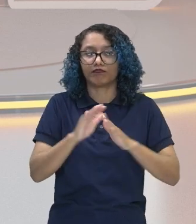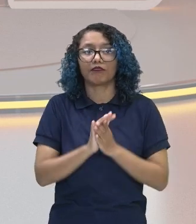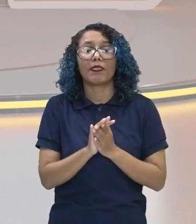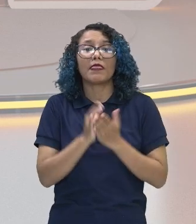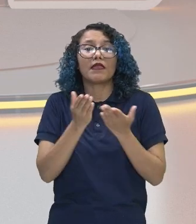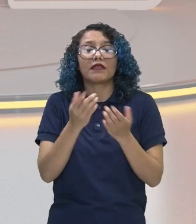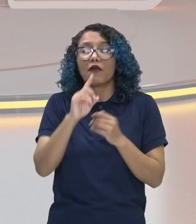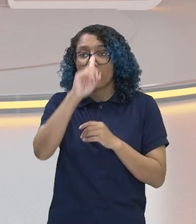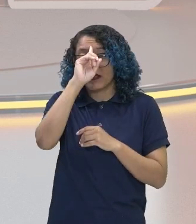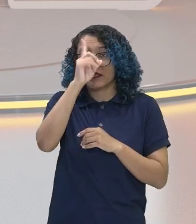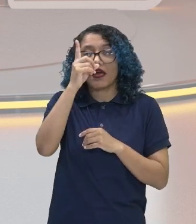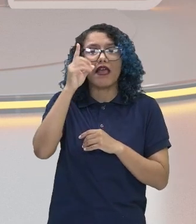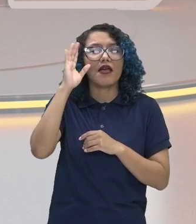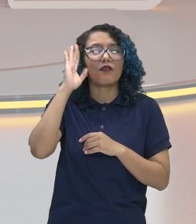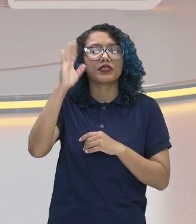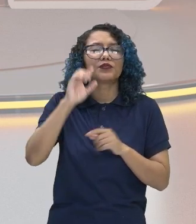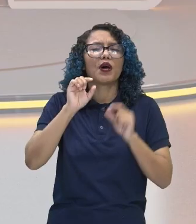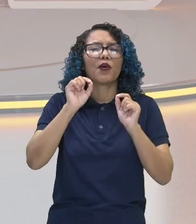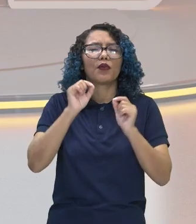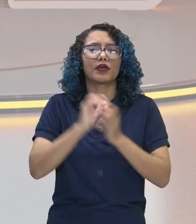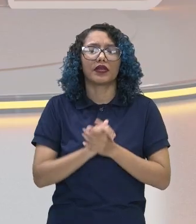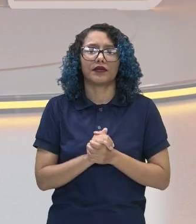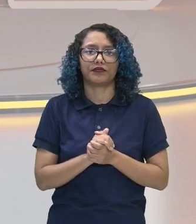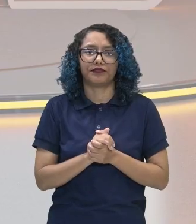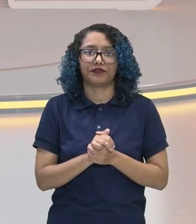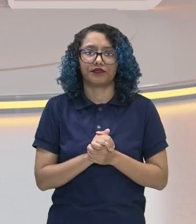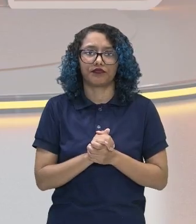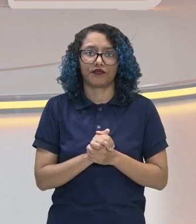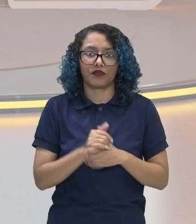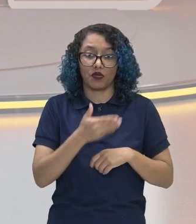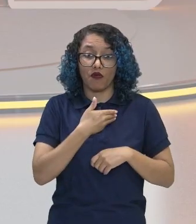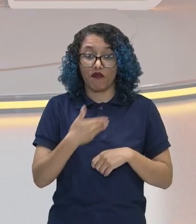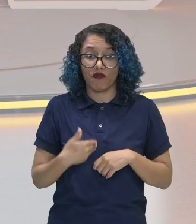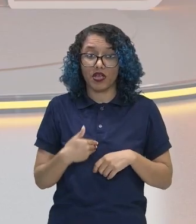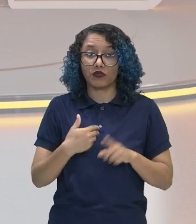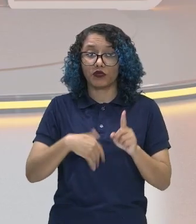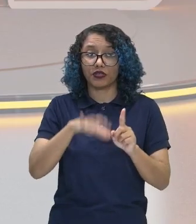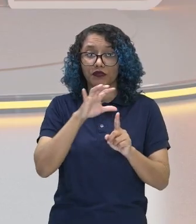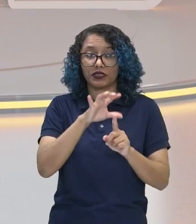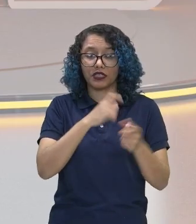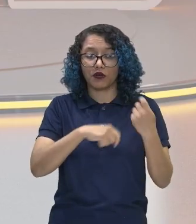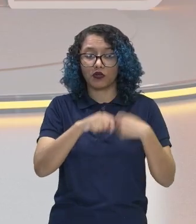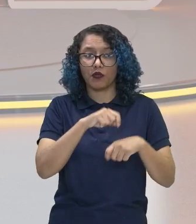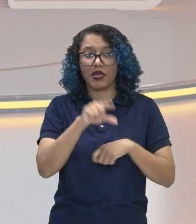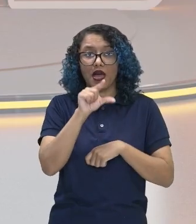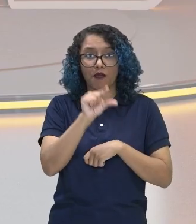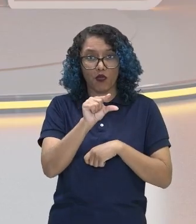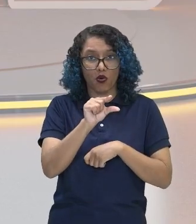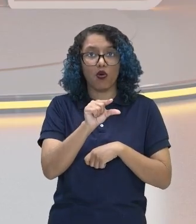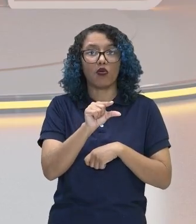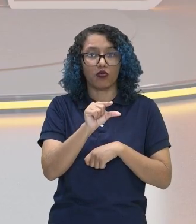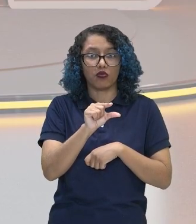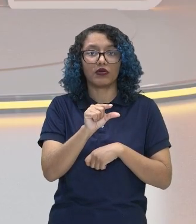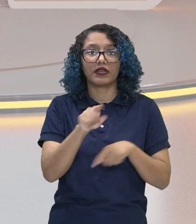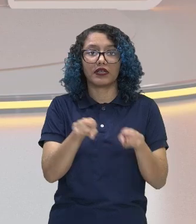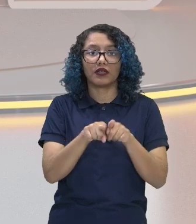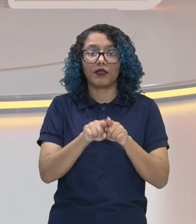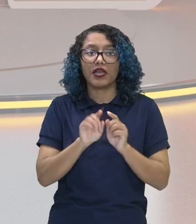Estado? Redução do papel do Estado na economia, com ênfase no livre mercado